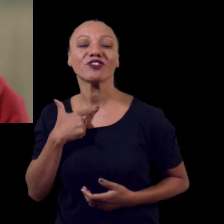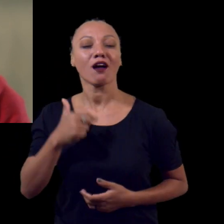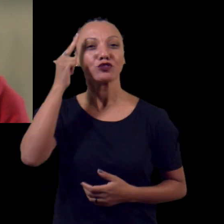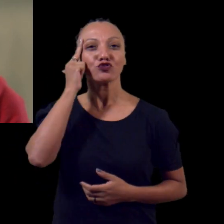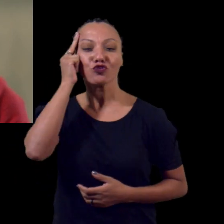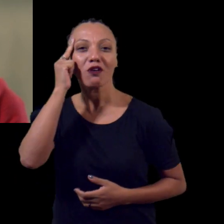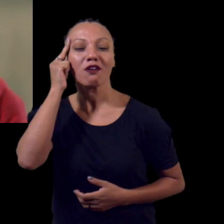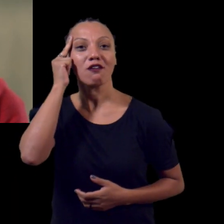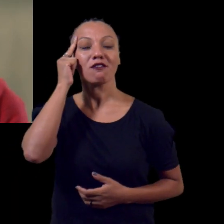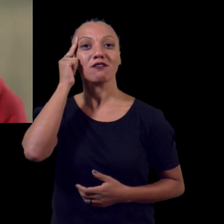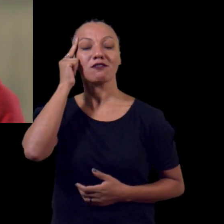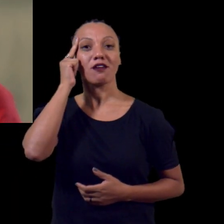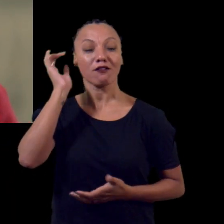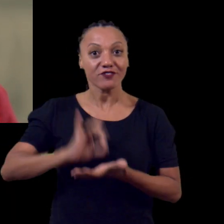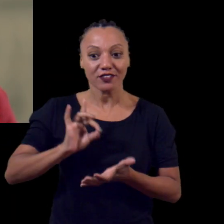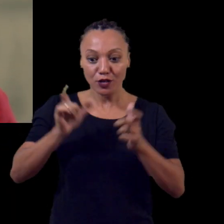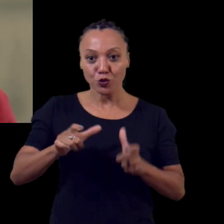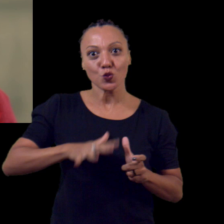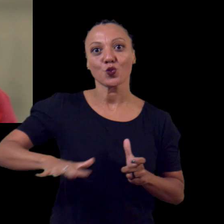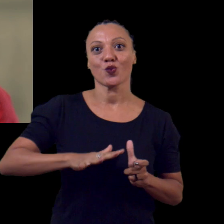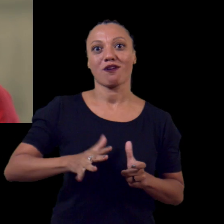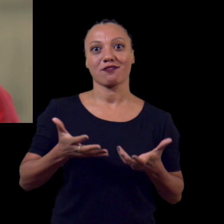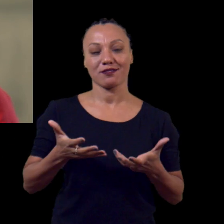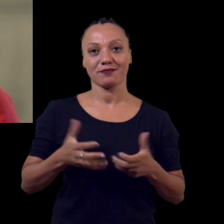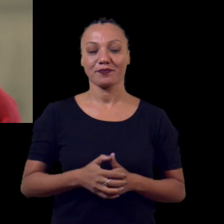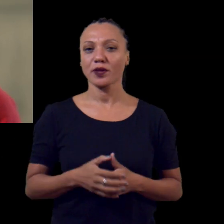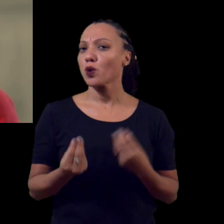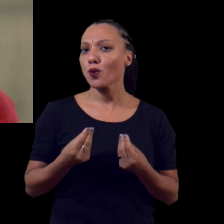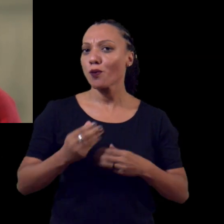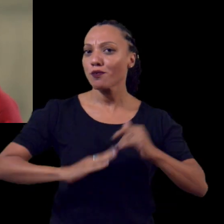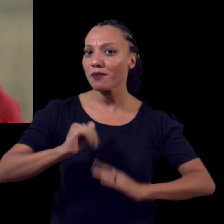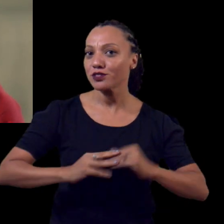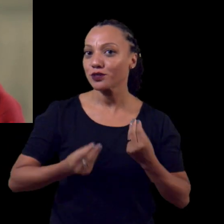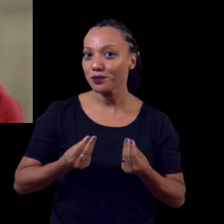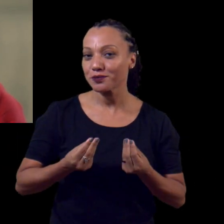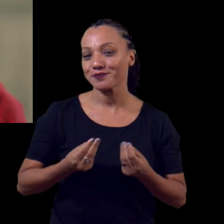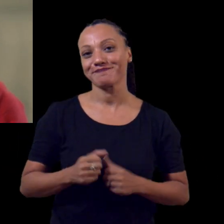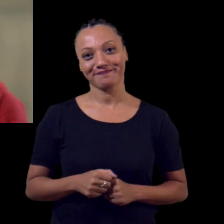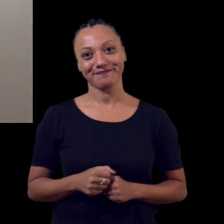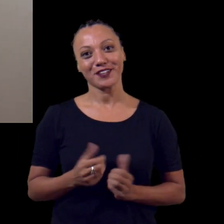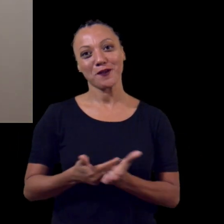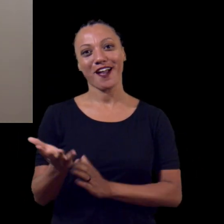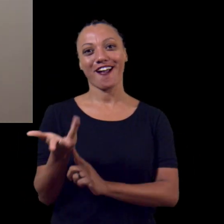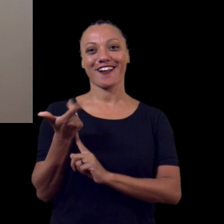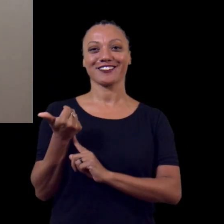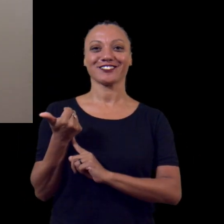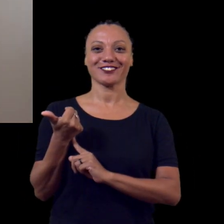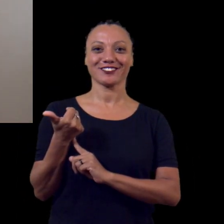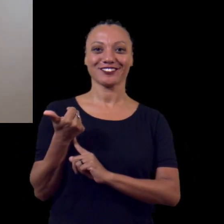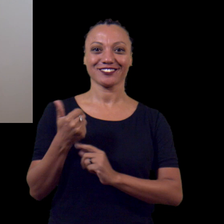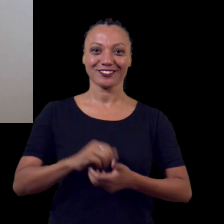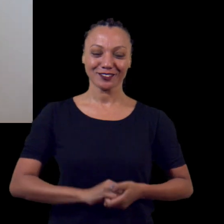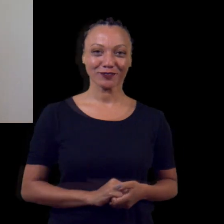a desejar, a sonhar a realidade que você quer que exista. E como que a gente constrói isso, então? Aí entra a